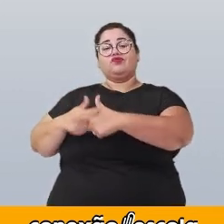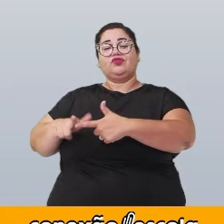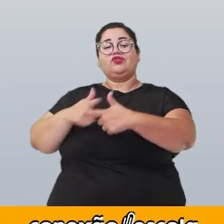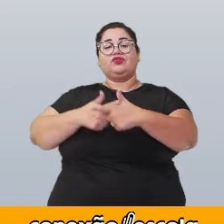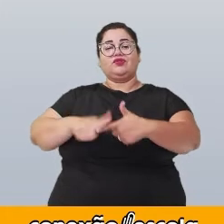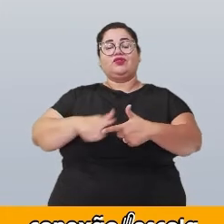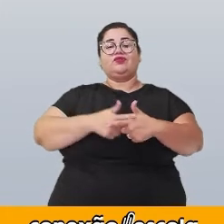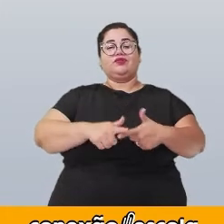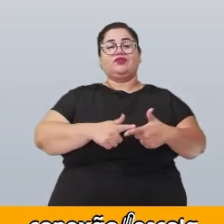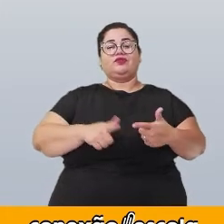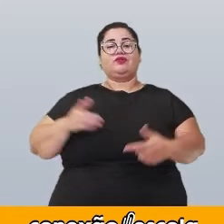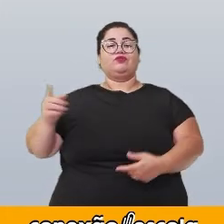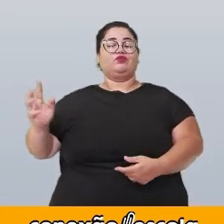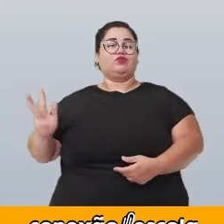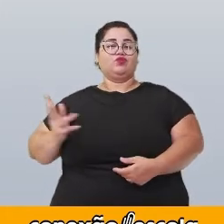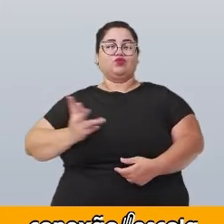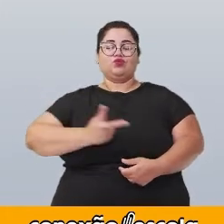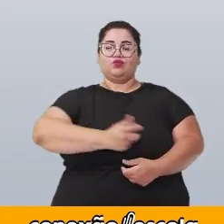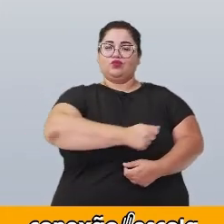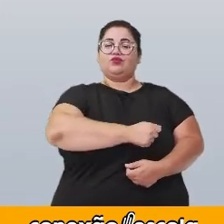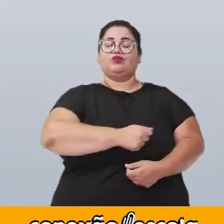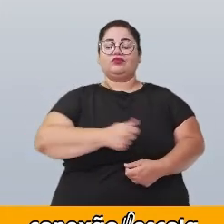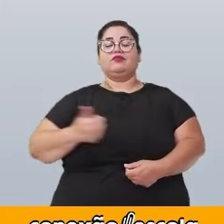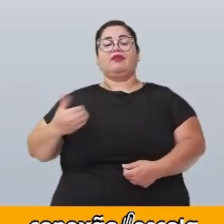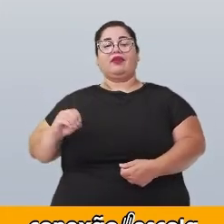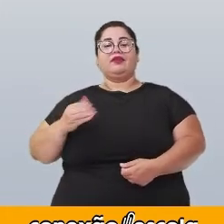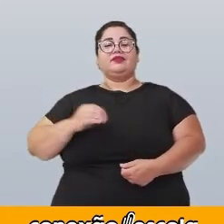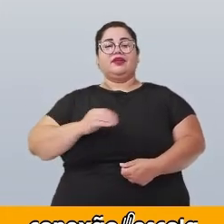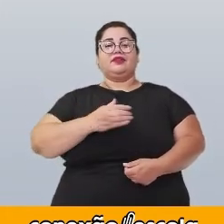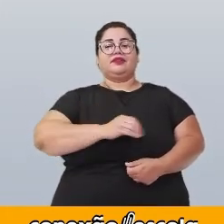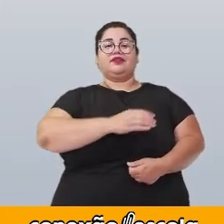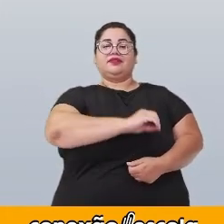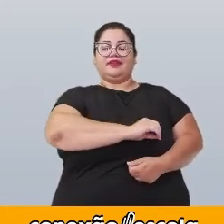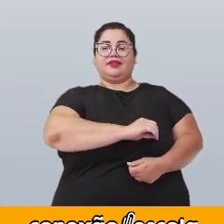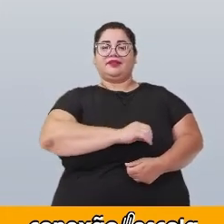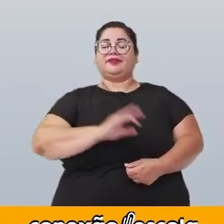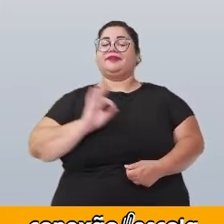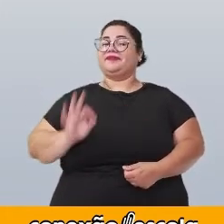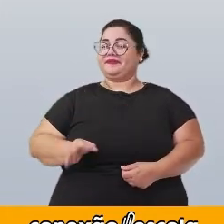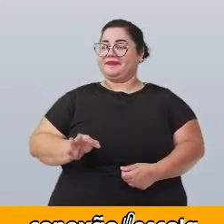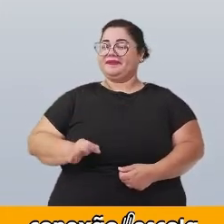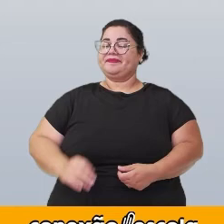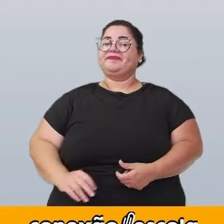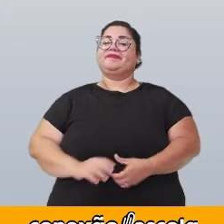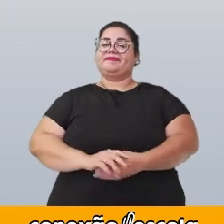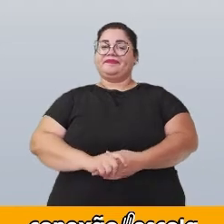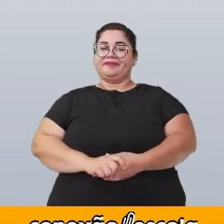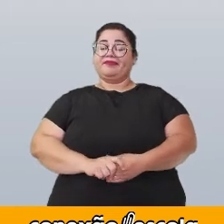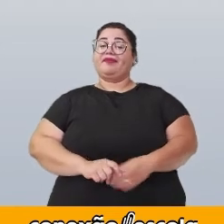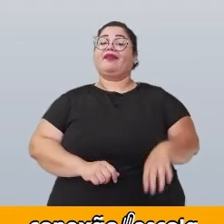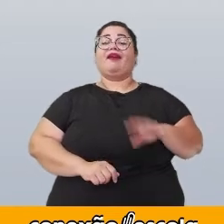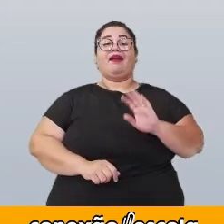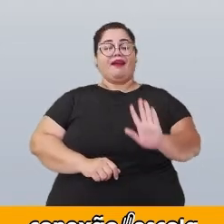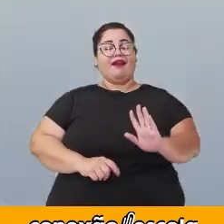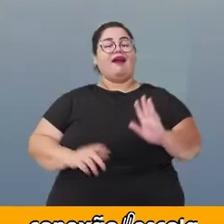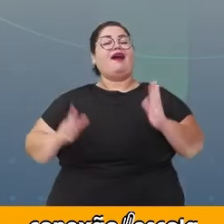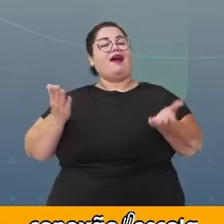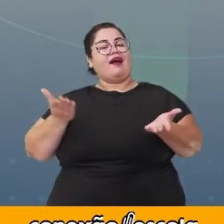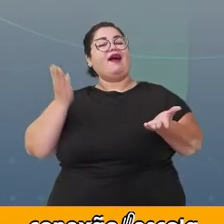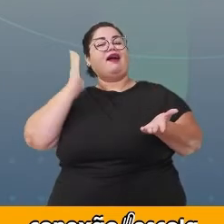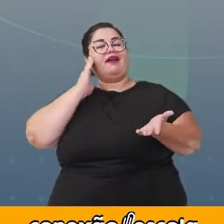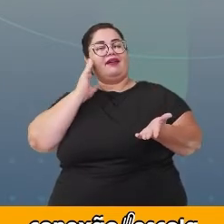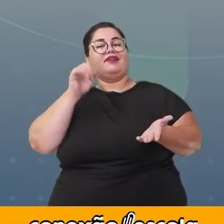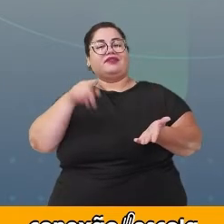número. Todos eles de 10 em 10, certo? Ah, agora eu sei que